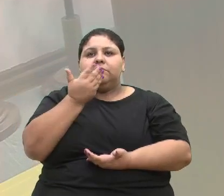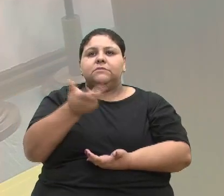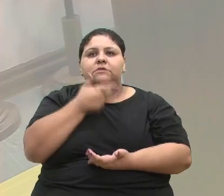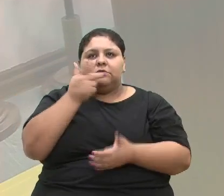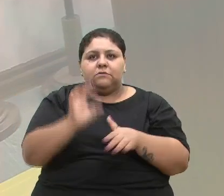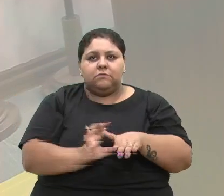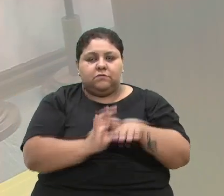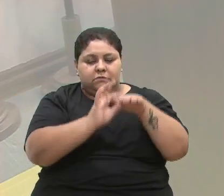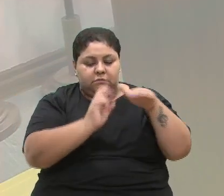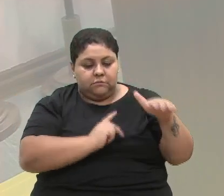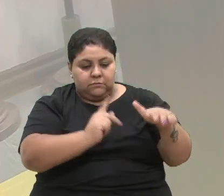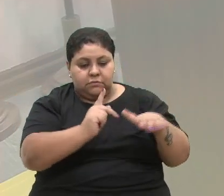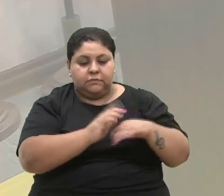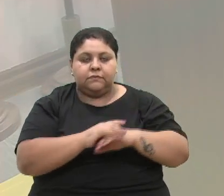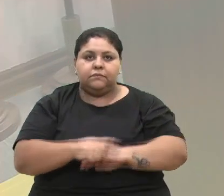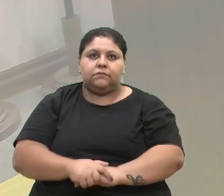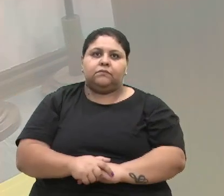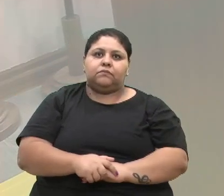senhora presidente.